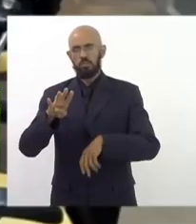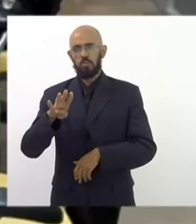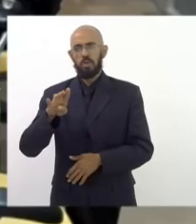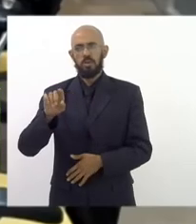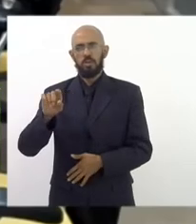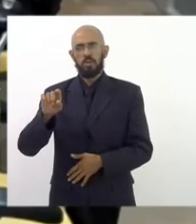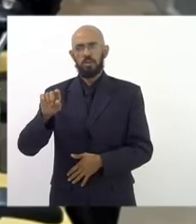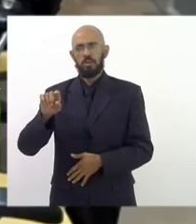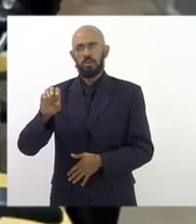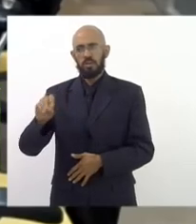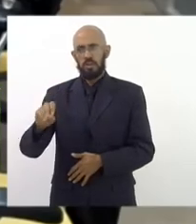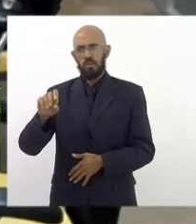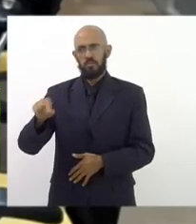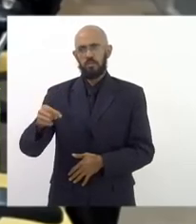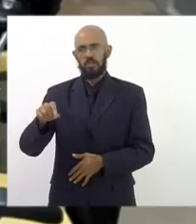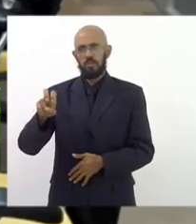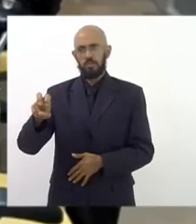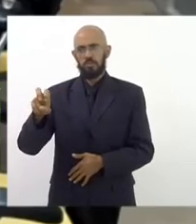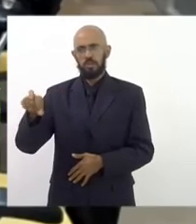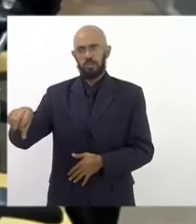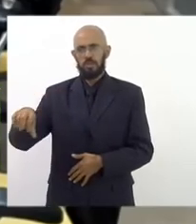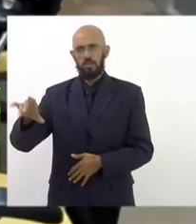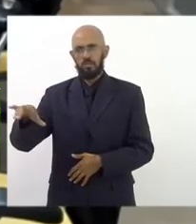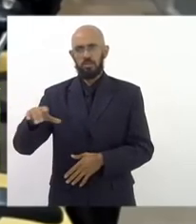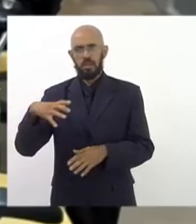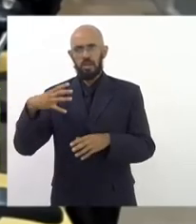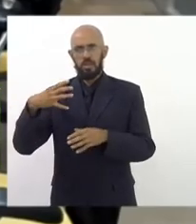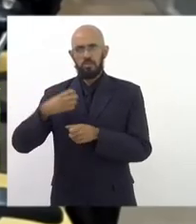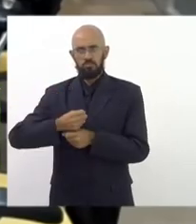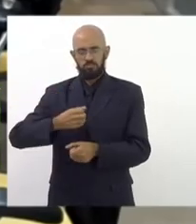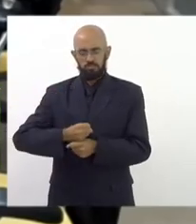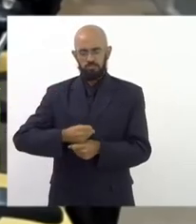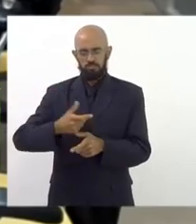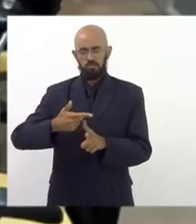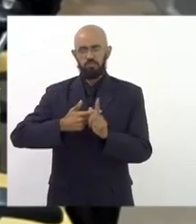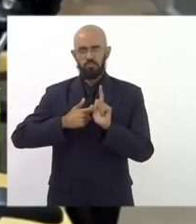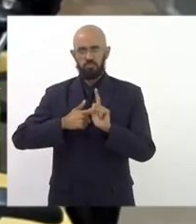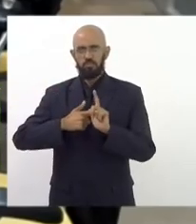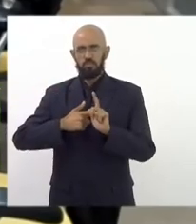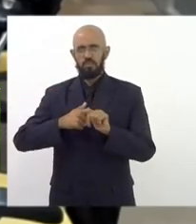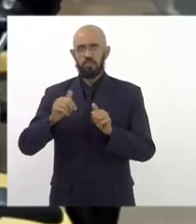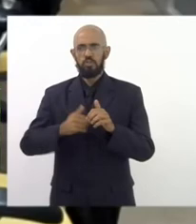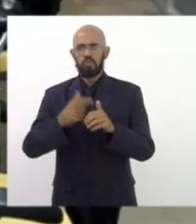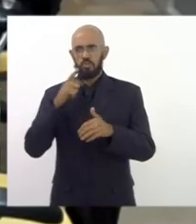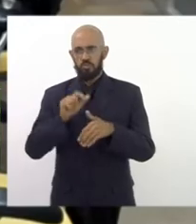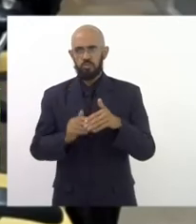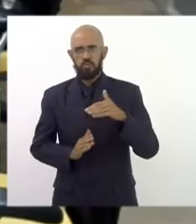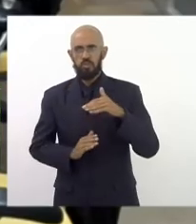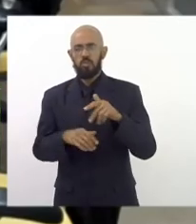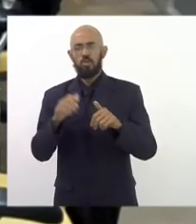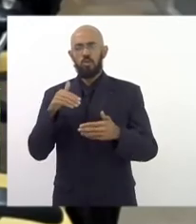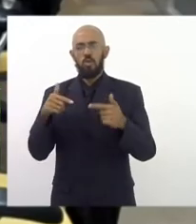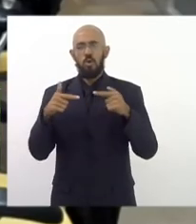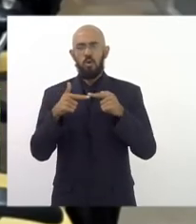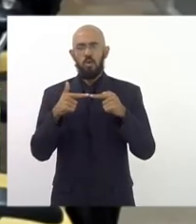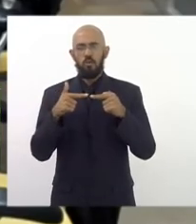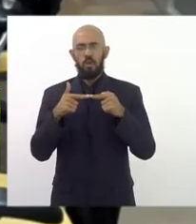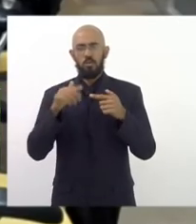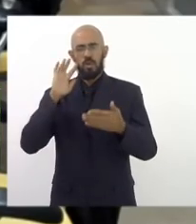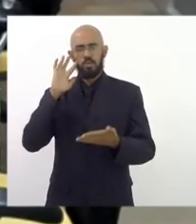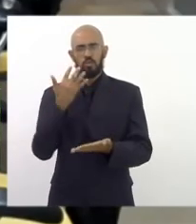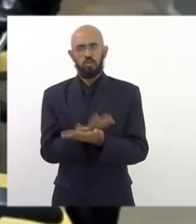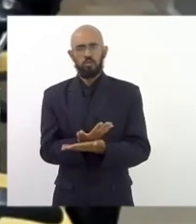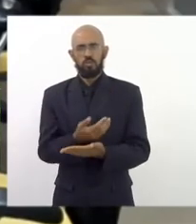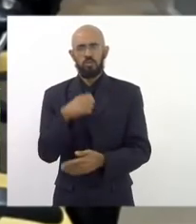40,59%. E a dívida consolidada líquida ficamos dentro dos dois, conforme resolução 43 do Senado